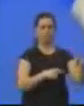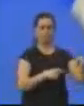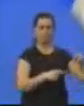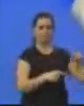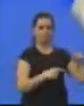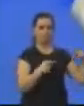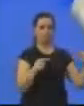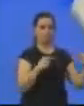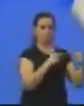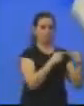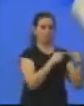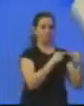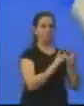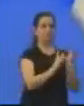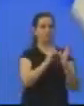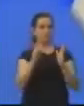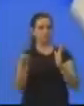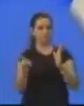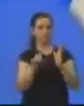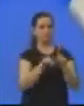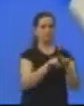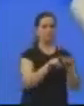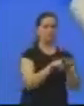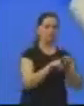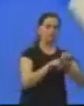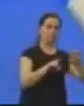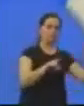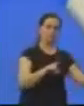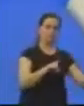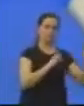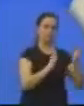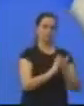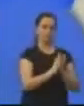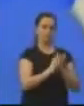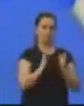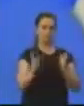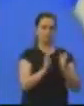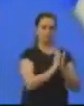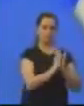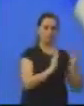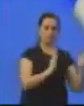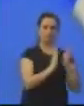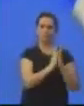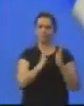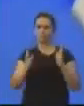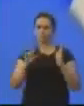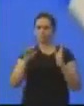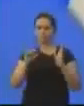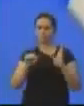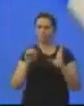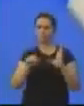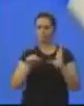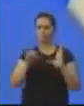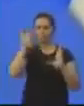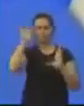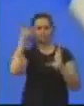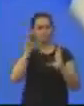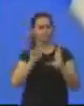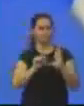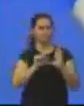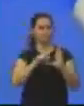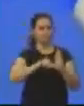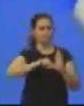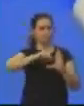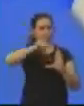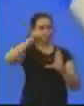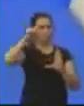tende pela direita e pela esquerda. O detalhe é, quando é pela direita, o que acontece com ele? Como tem um